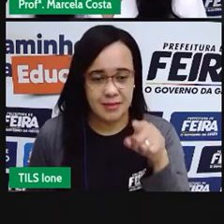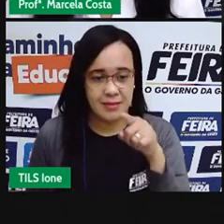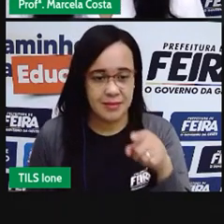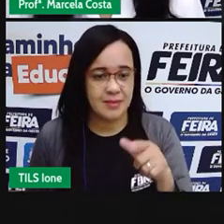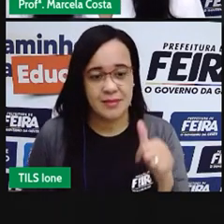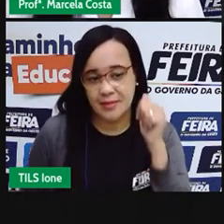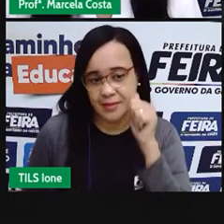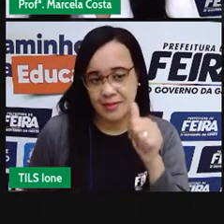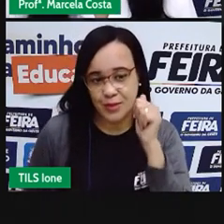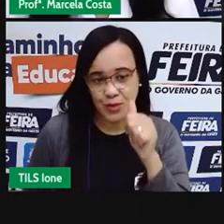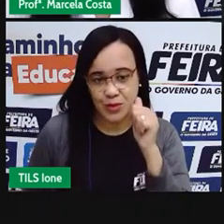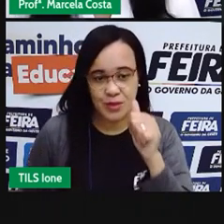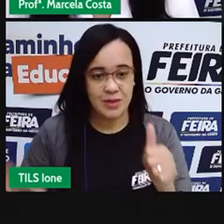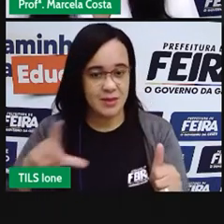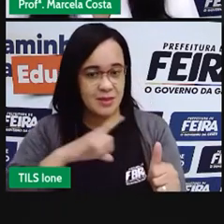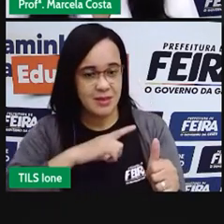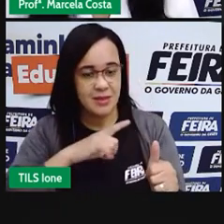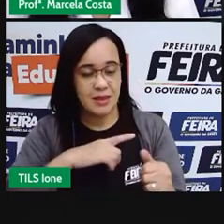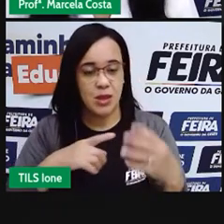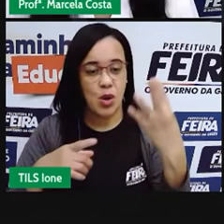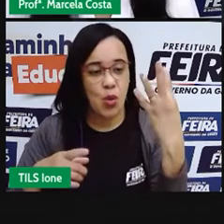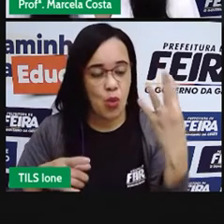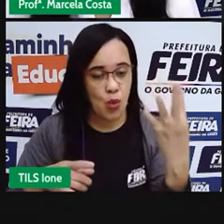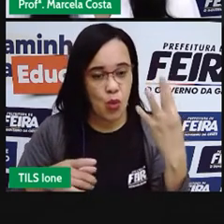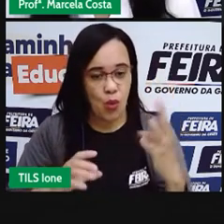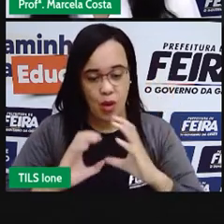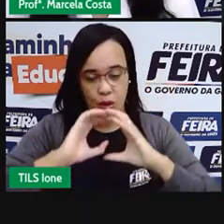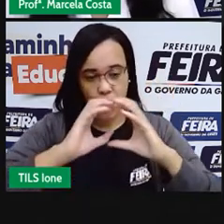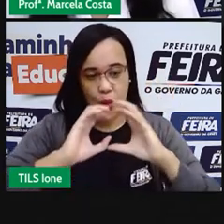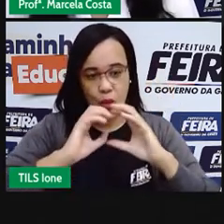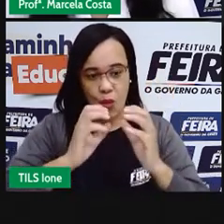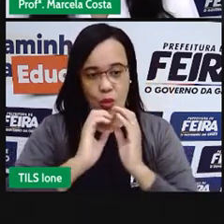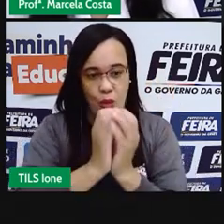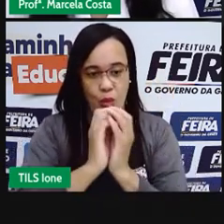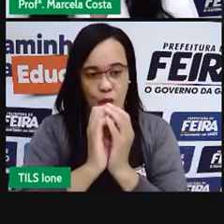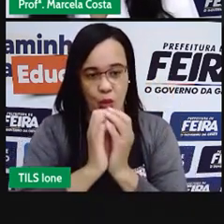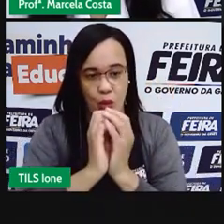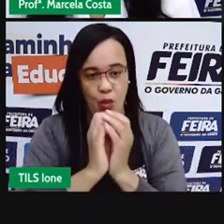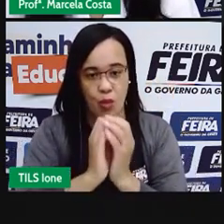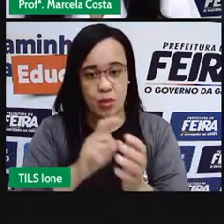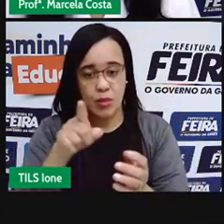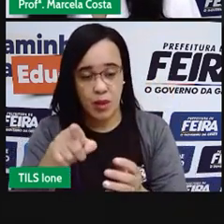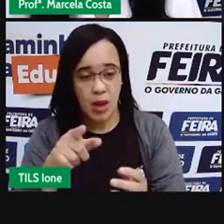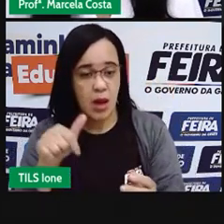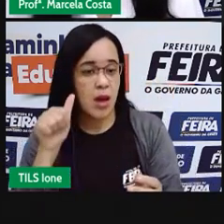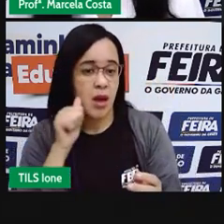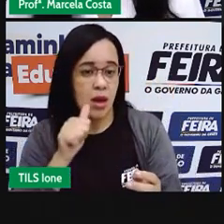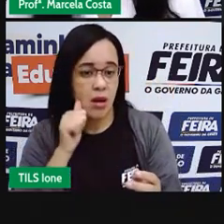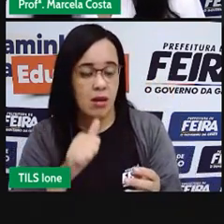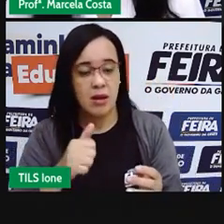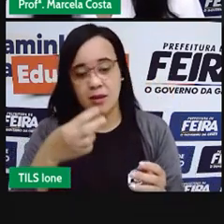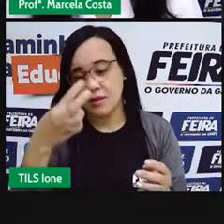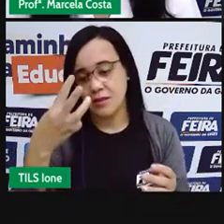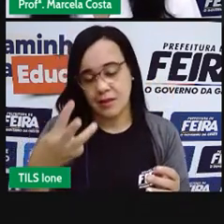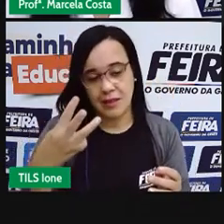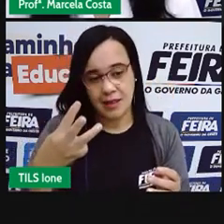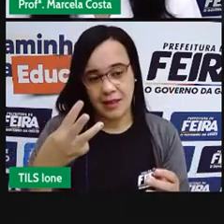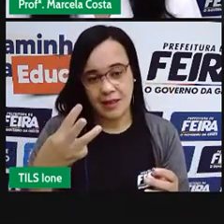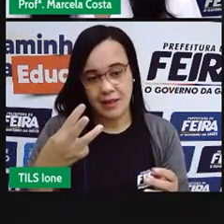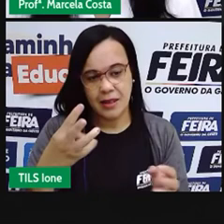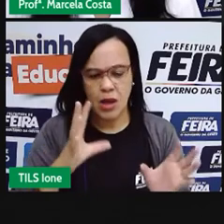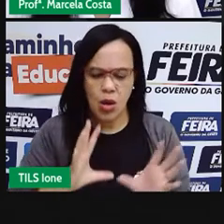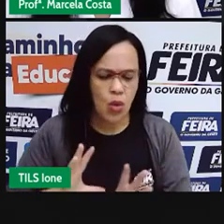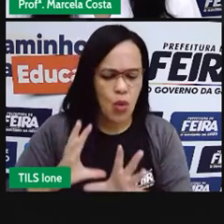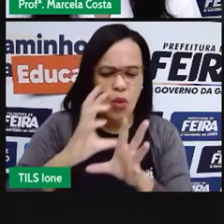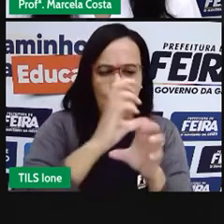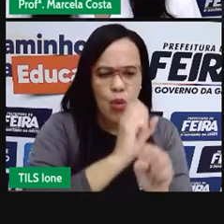Duda tem quatro dados e Kátia tem três. Quantos dados as meninas têm ao